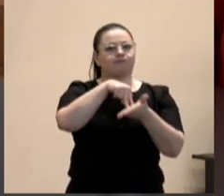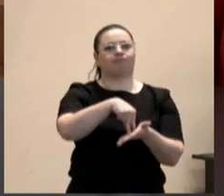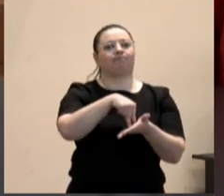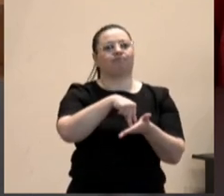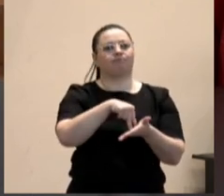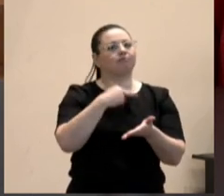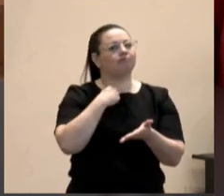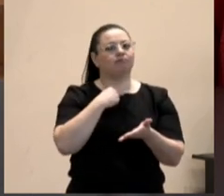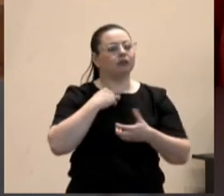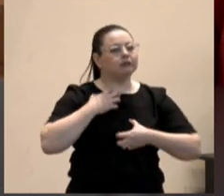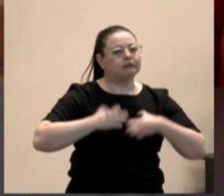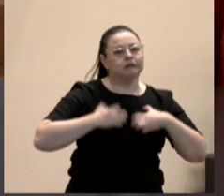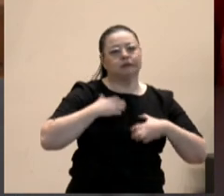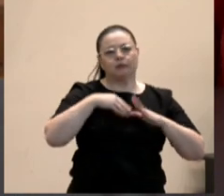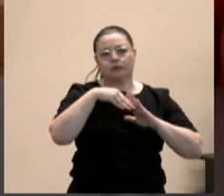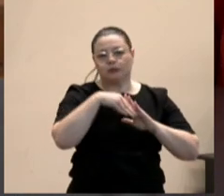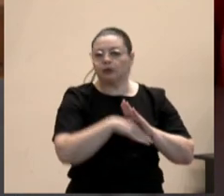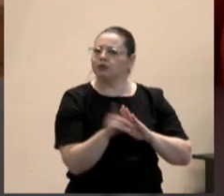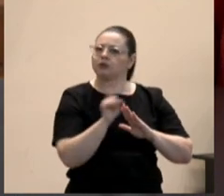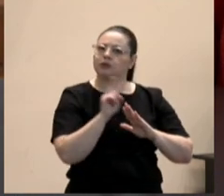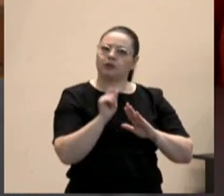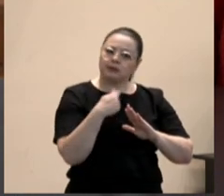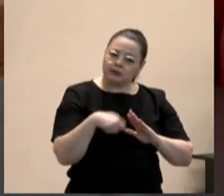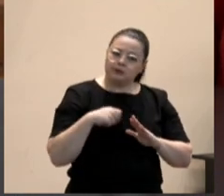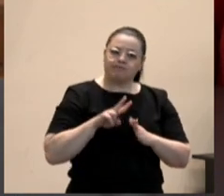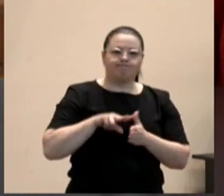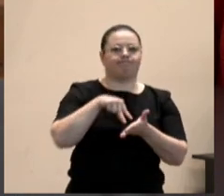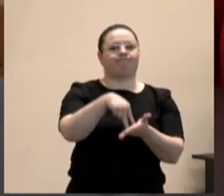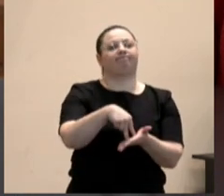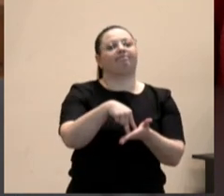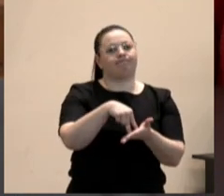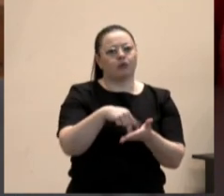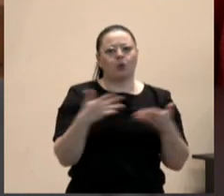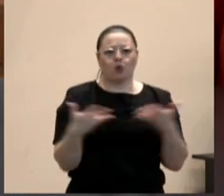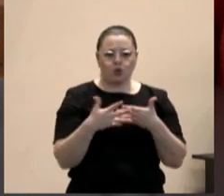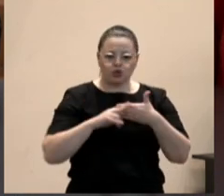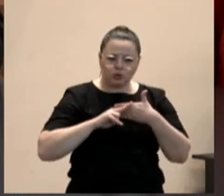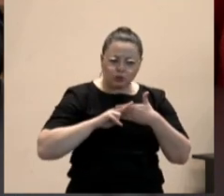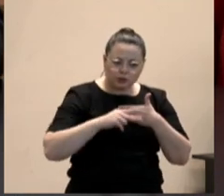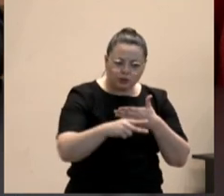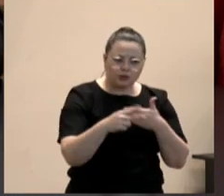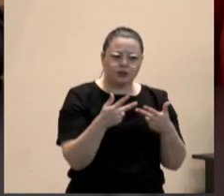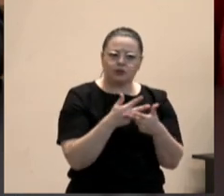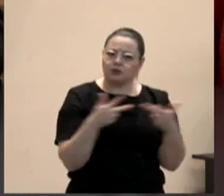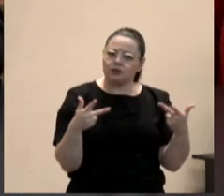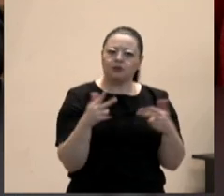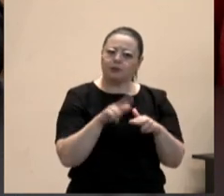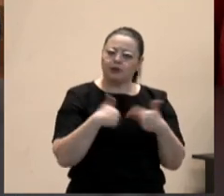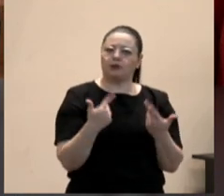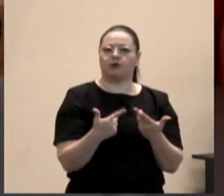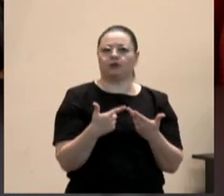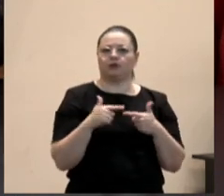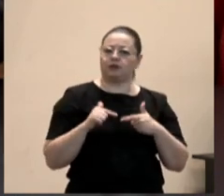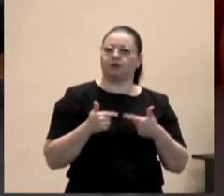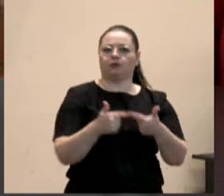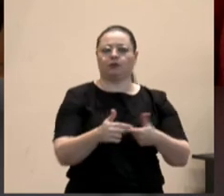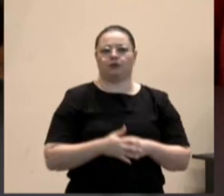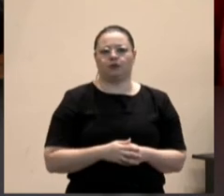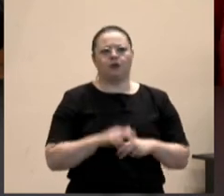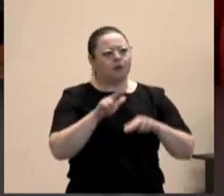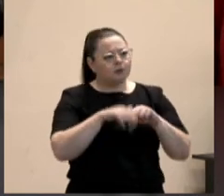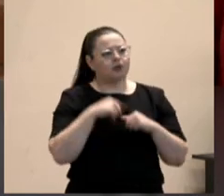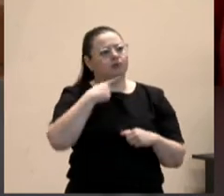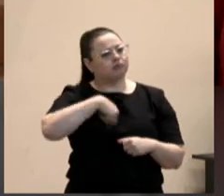desesperado. Está ficando, pagando consequências hoje pela renúncia da luta. Portanto, vamos à luta,